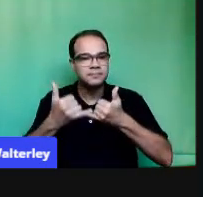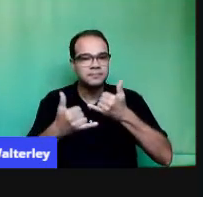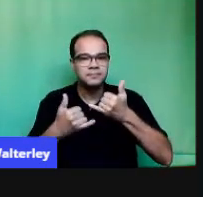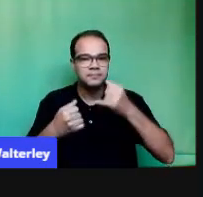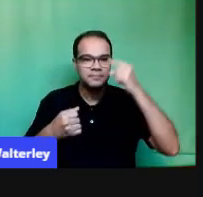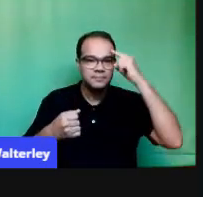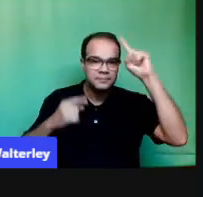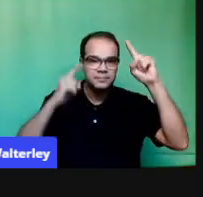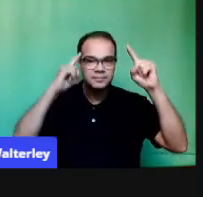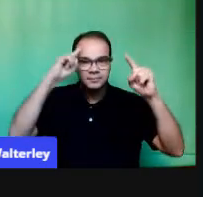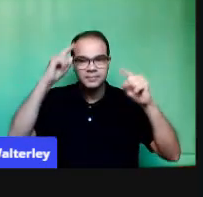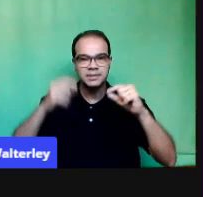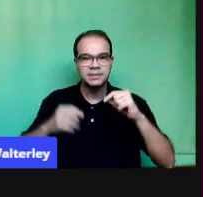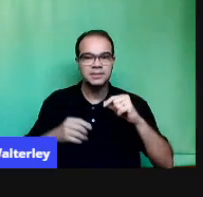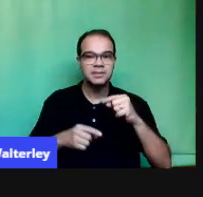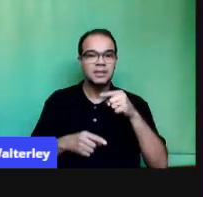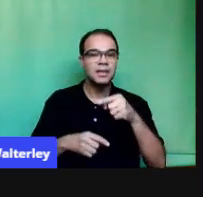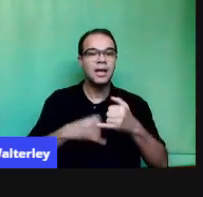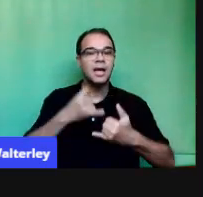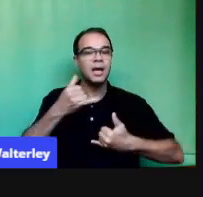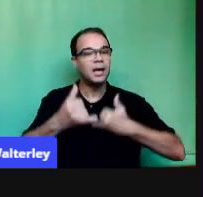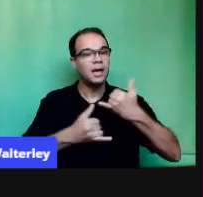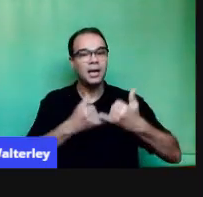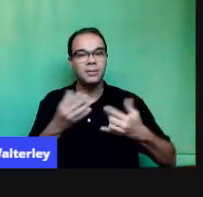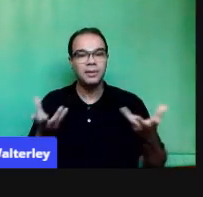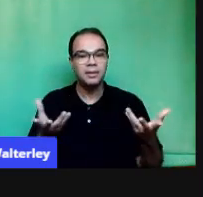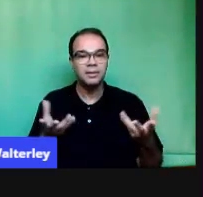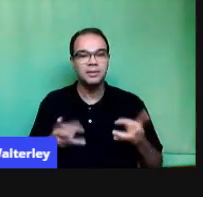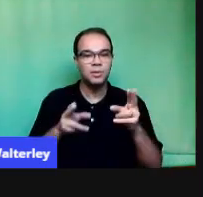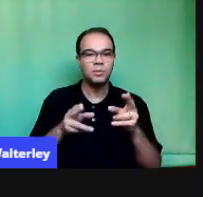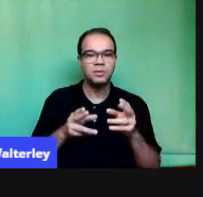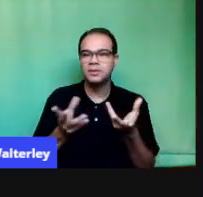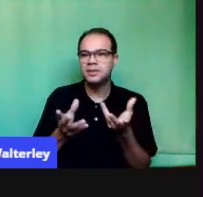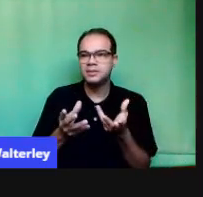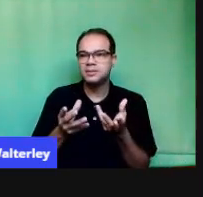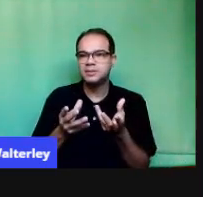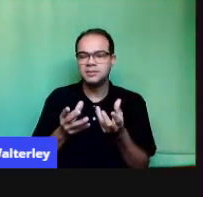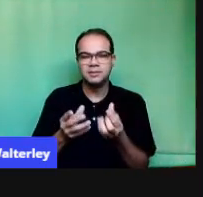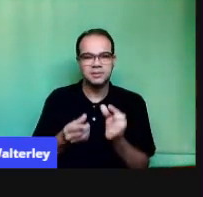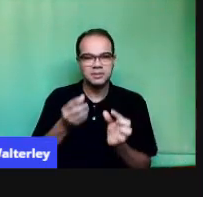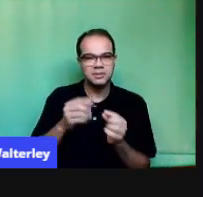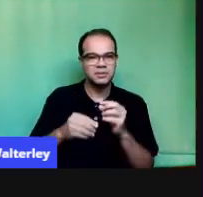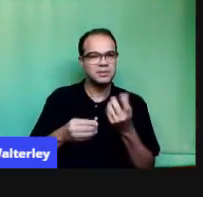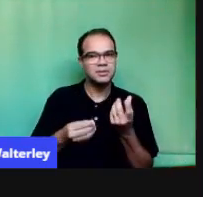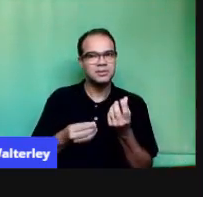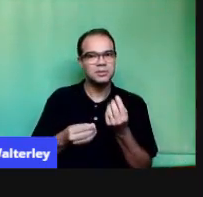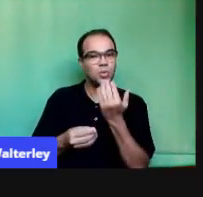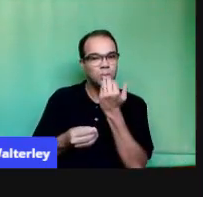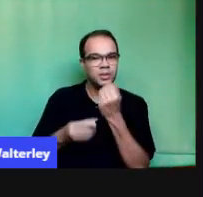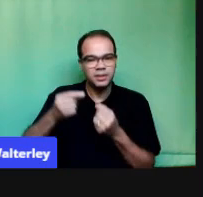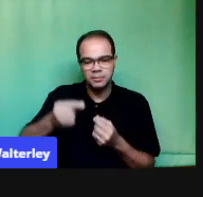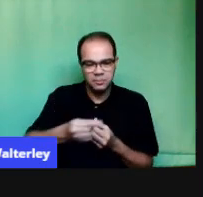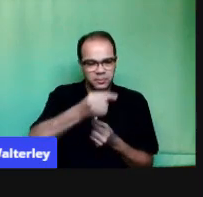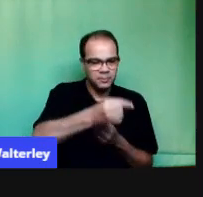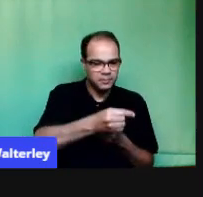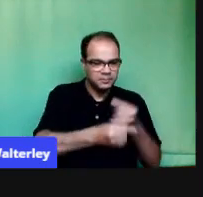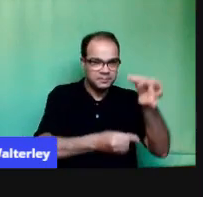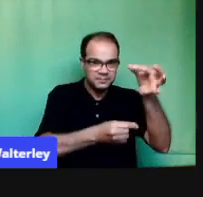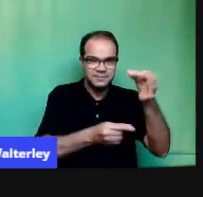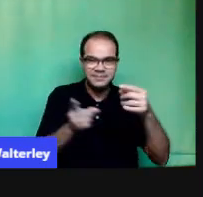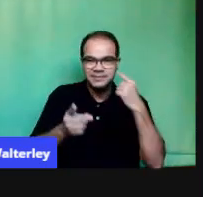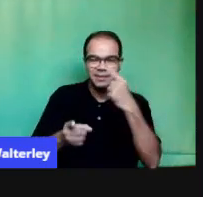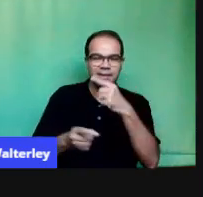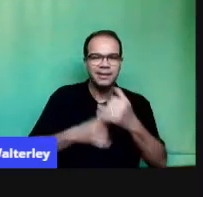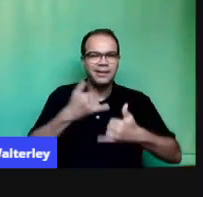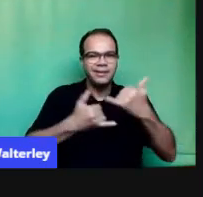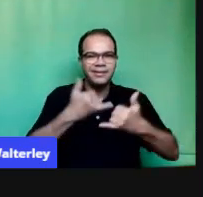se distraiam. Assim, colocam um petisco aqui, né? E tem coisas muito sofisticadas. Você aciona